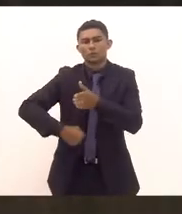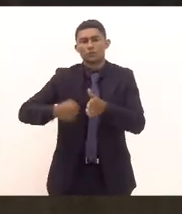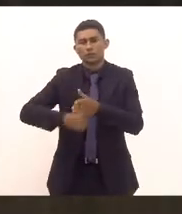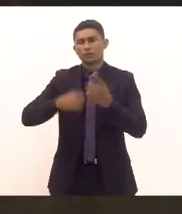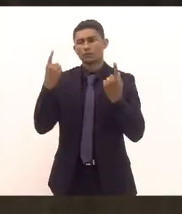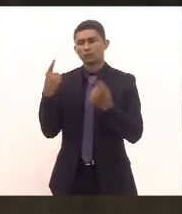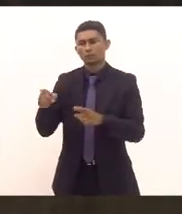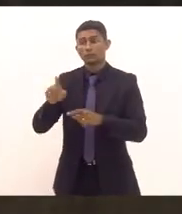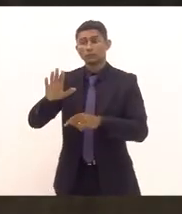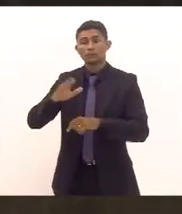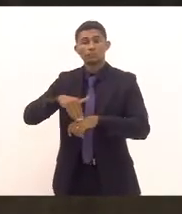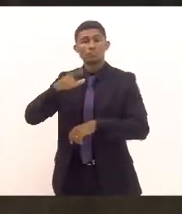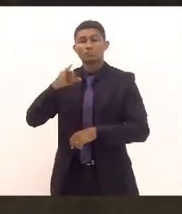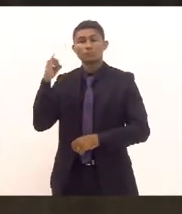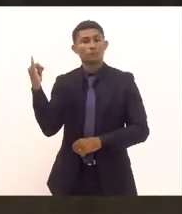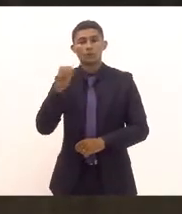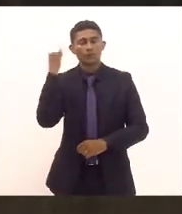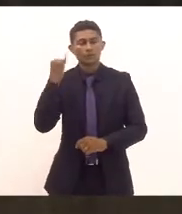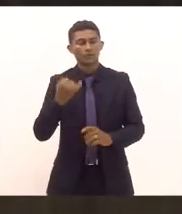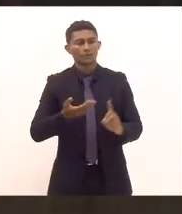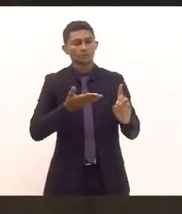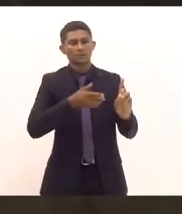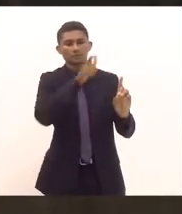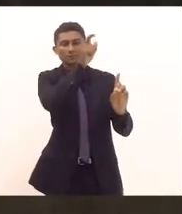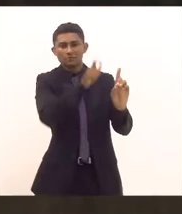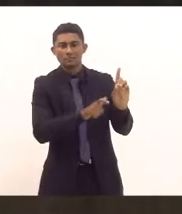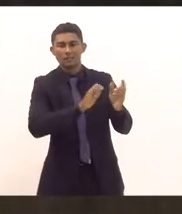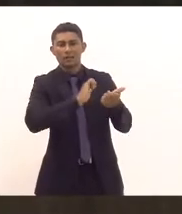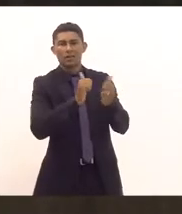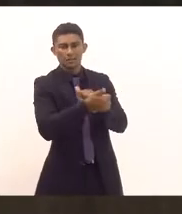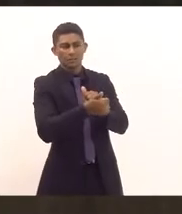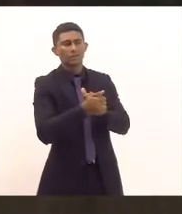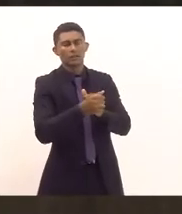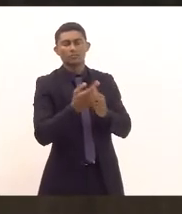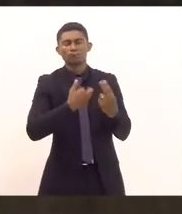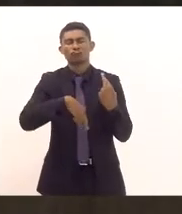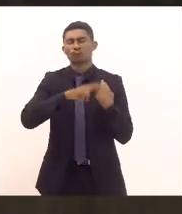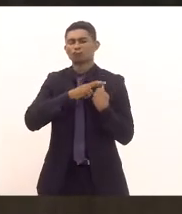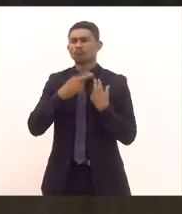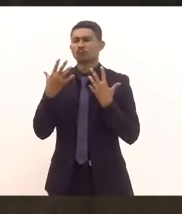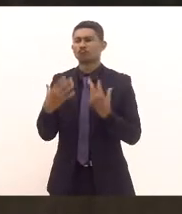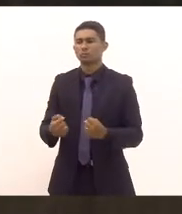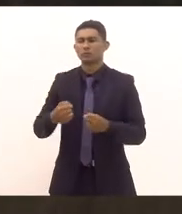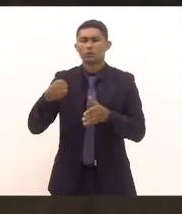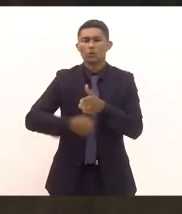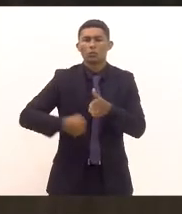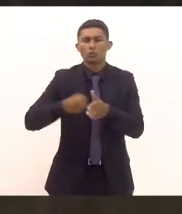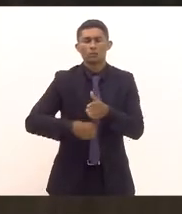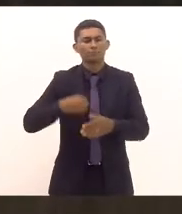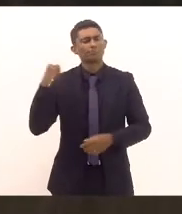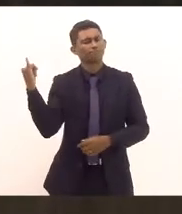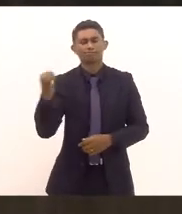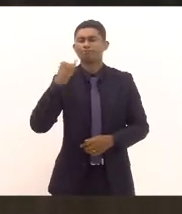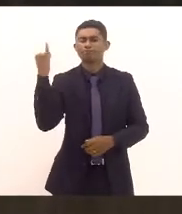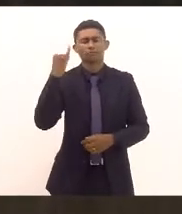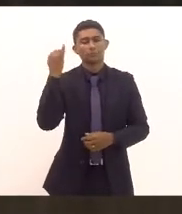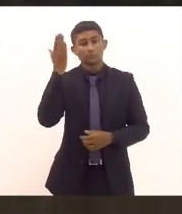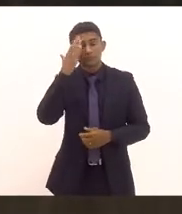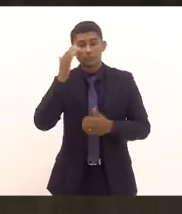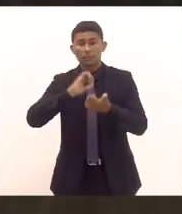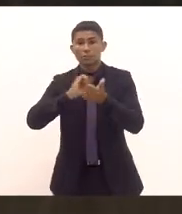presidenta que ter atletas comprometidos com essa luta é fundamental ainda mais em um esporte